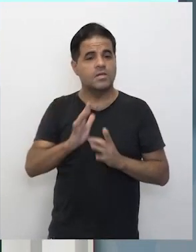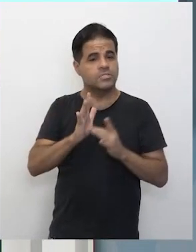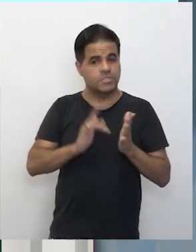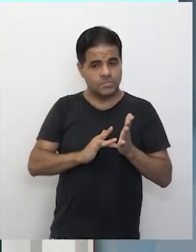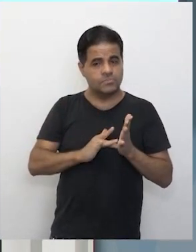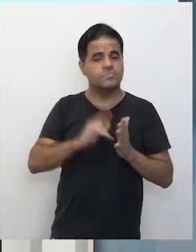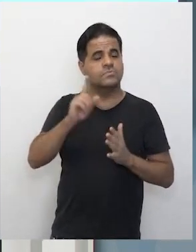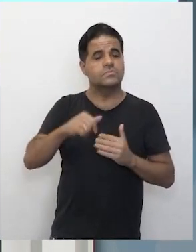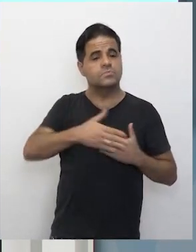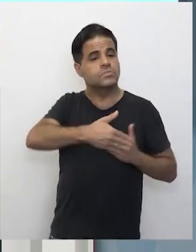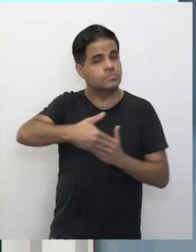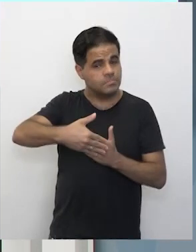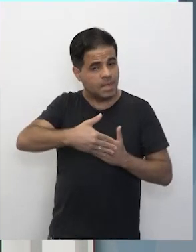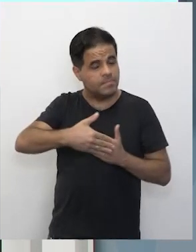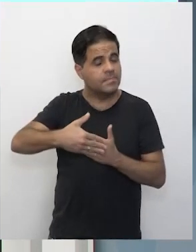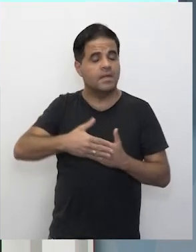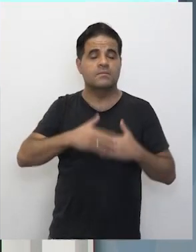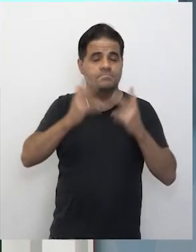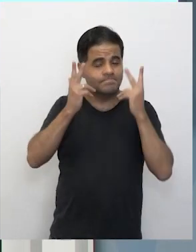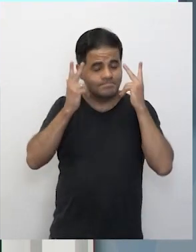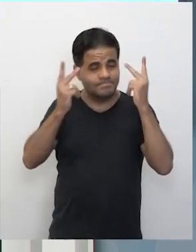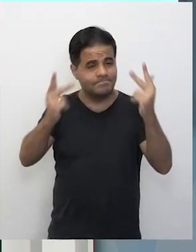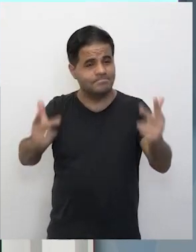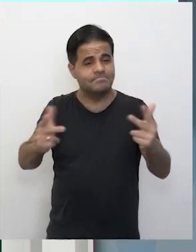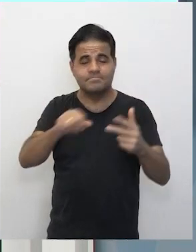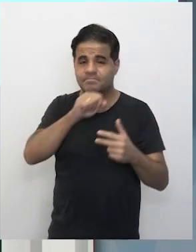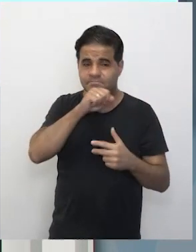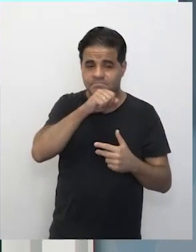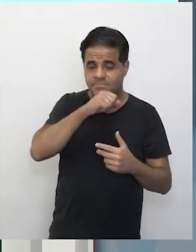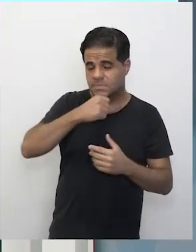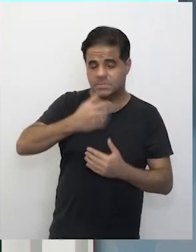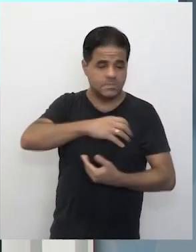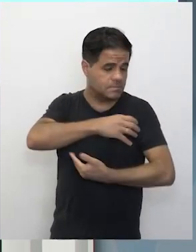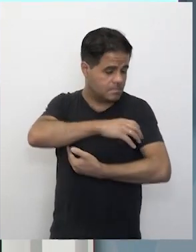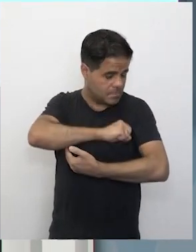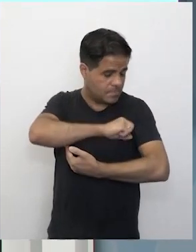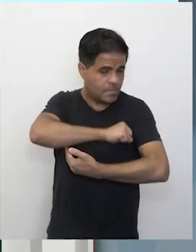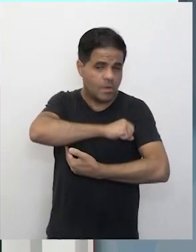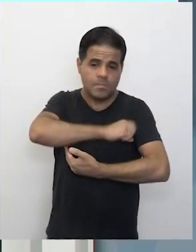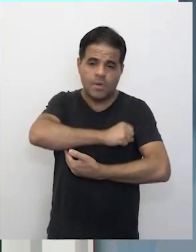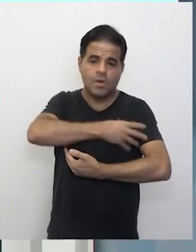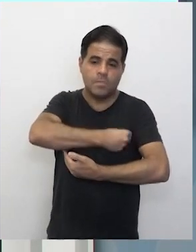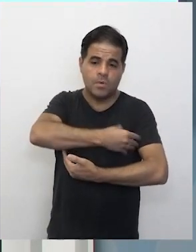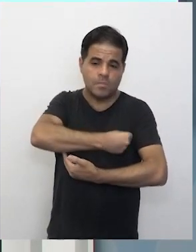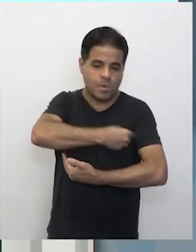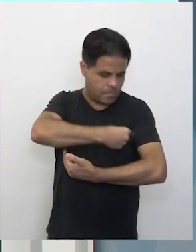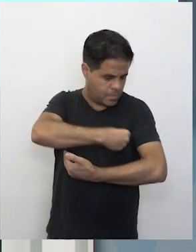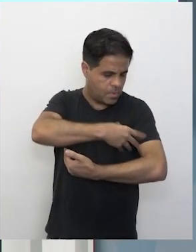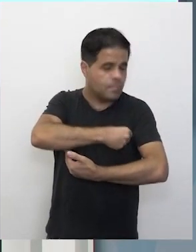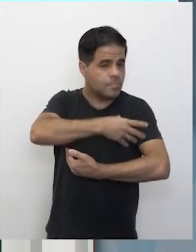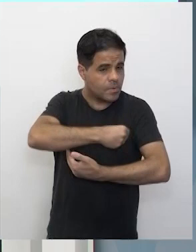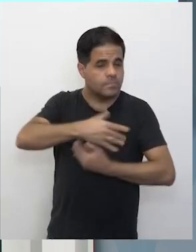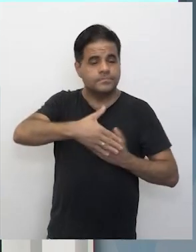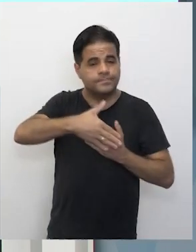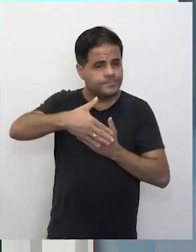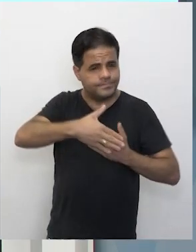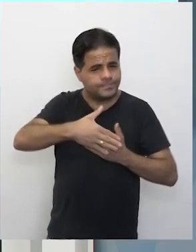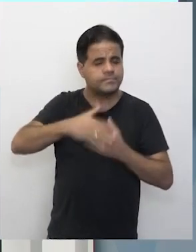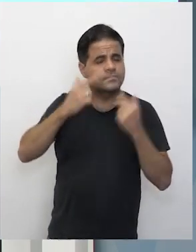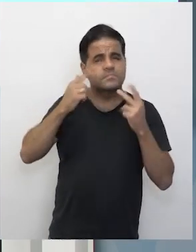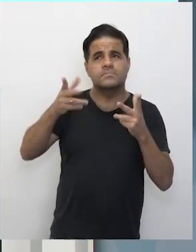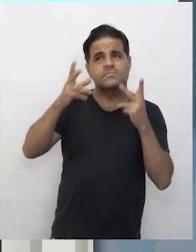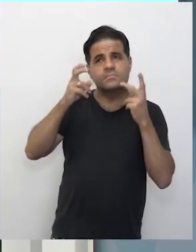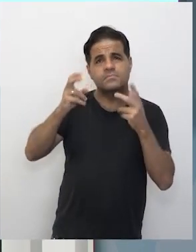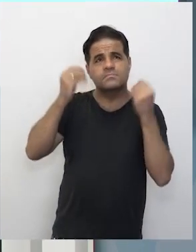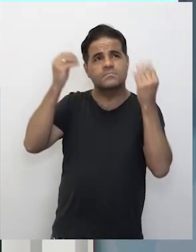um bebê. Então, nada mais natural, né, professor, que uma mãe amamente o seu bebê. Então, vejam a perspectiva mais humanizada que ela